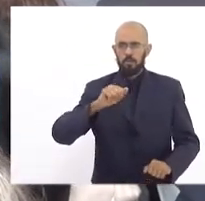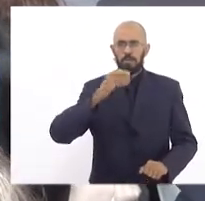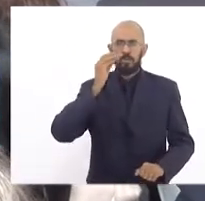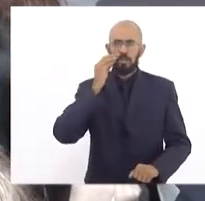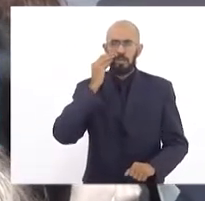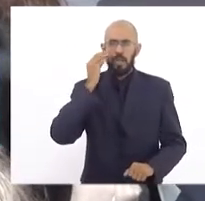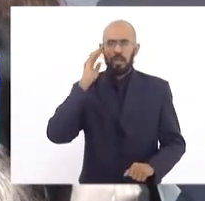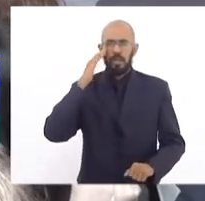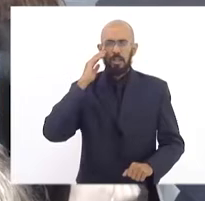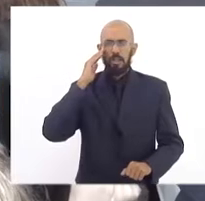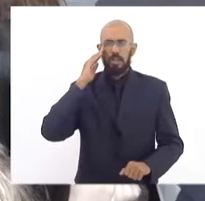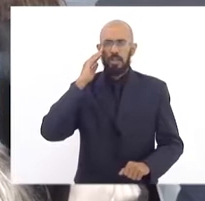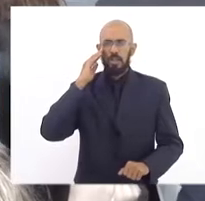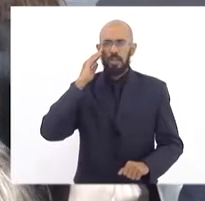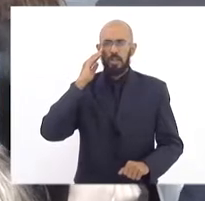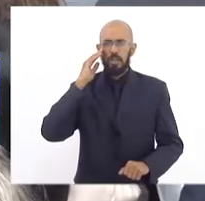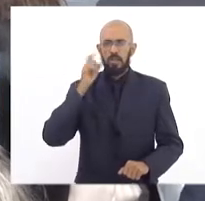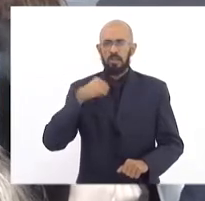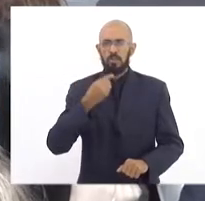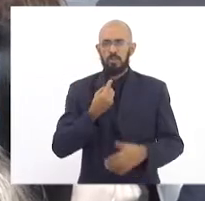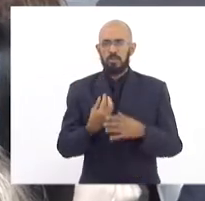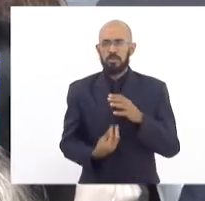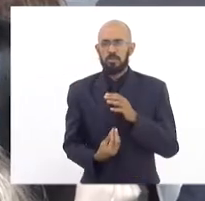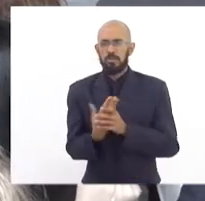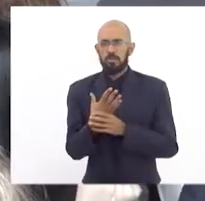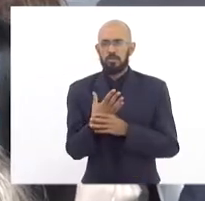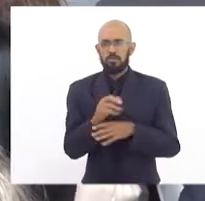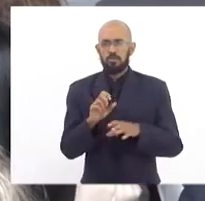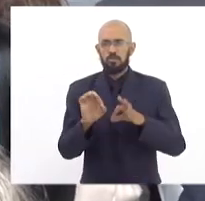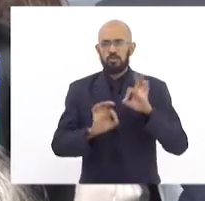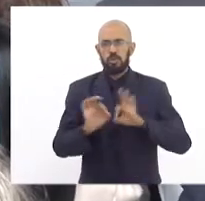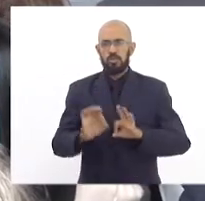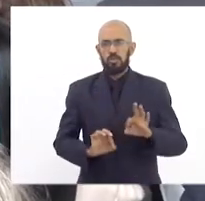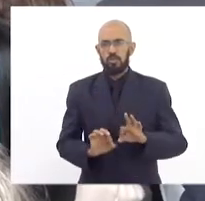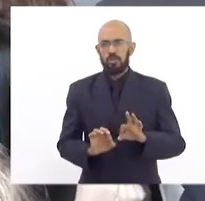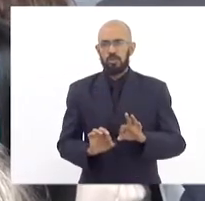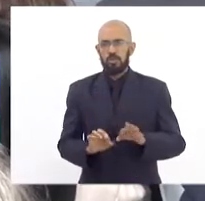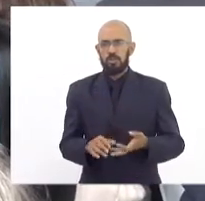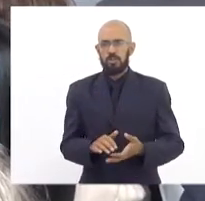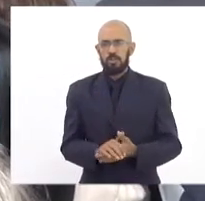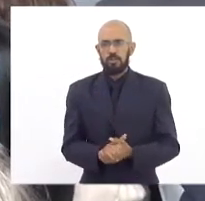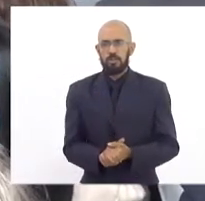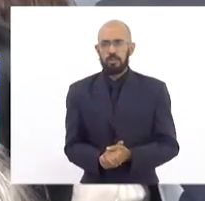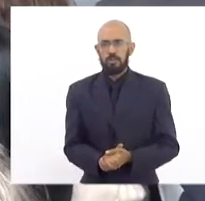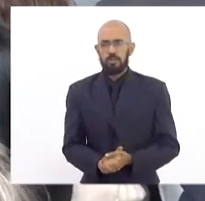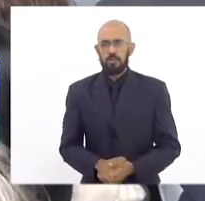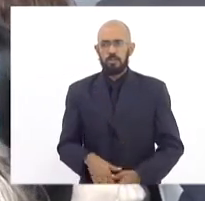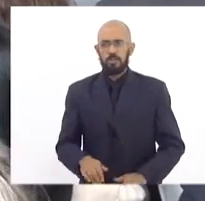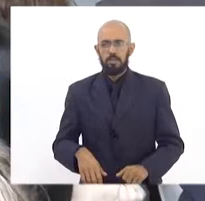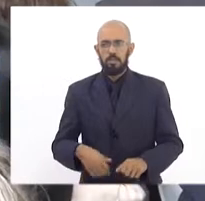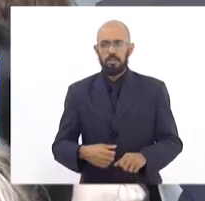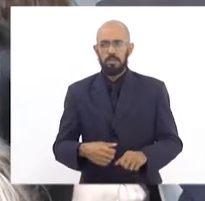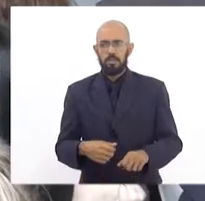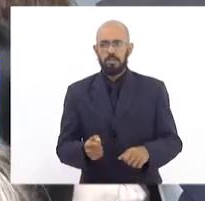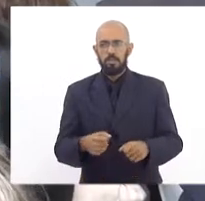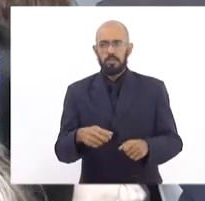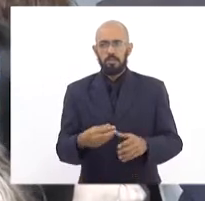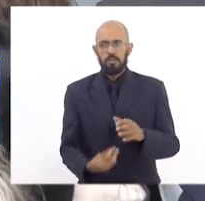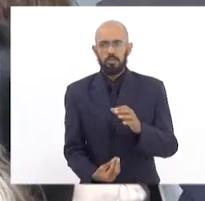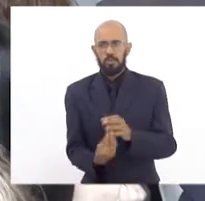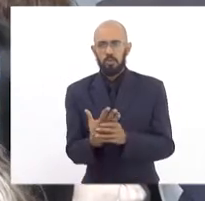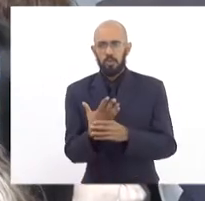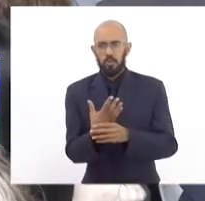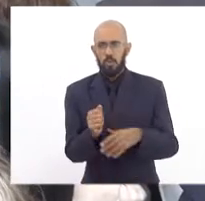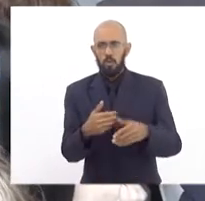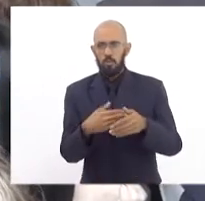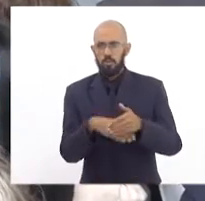entender, e nós criamos um projeto, aprovamos um programa com recurso do fundo orçamentário